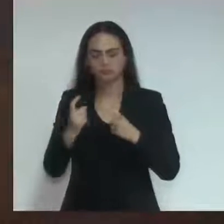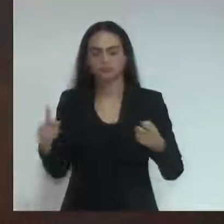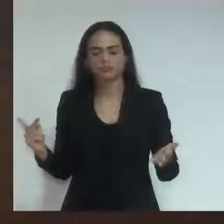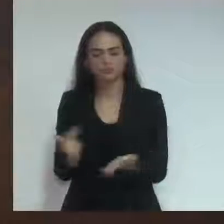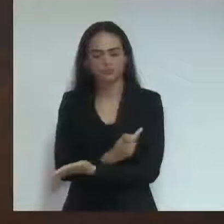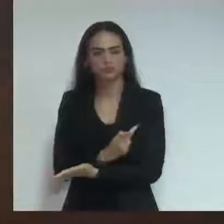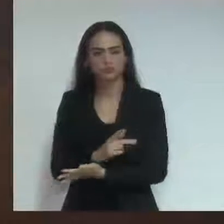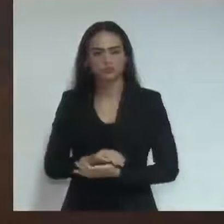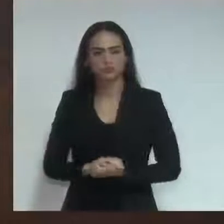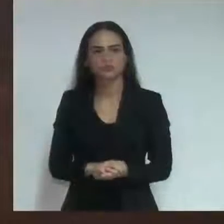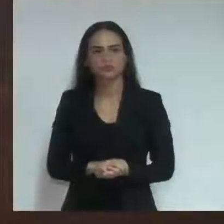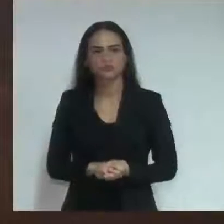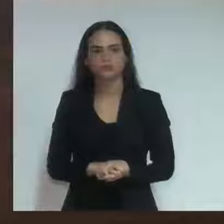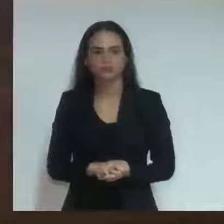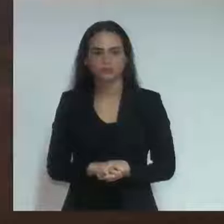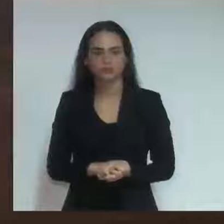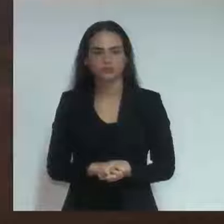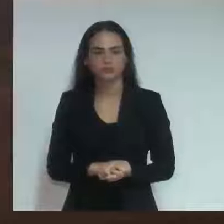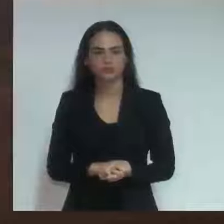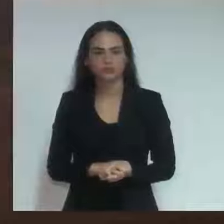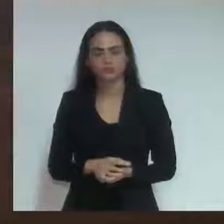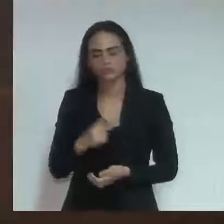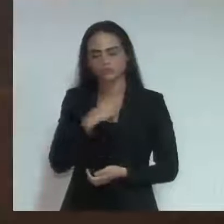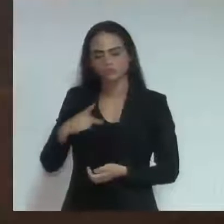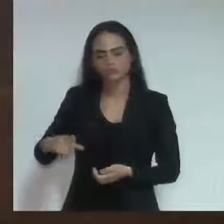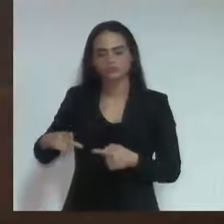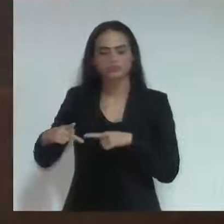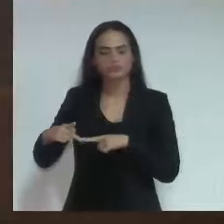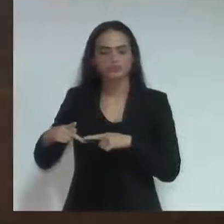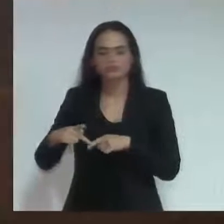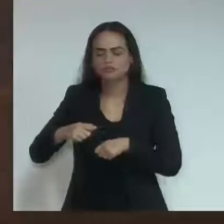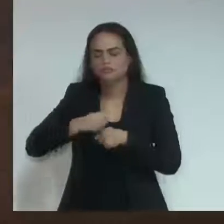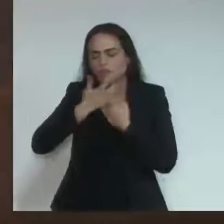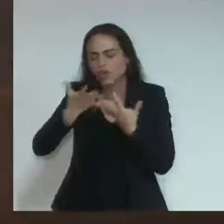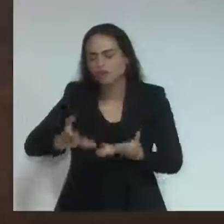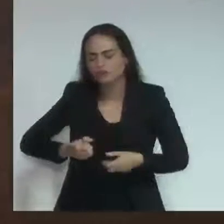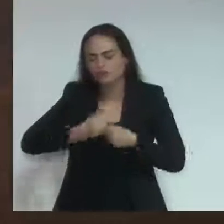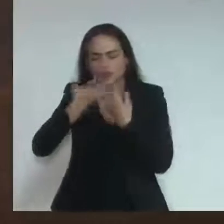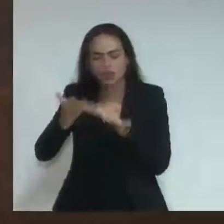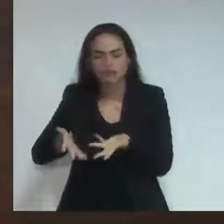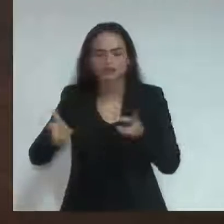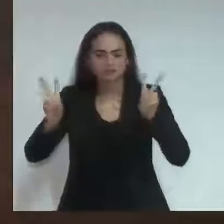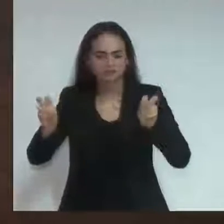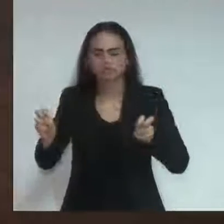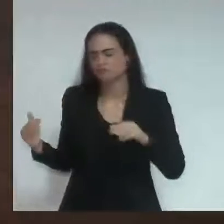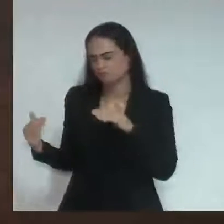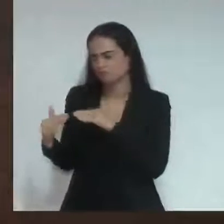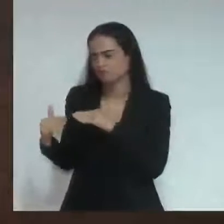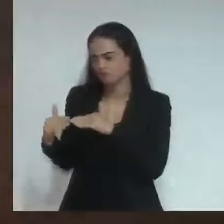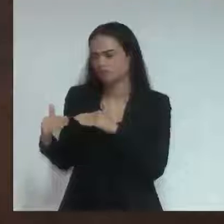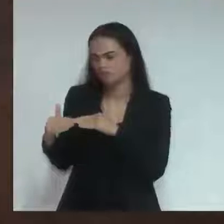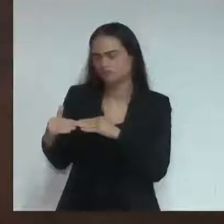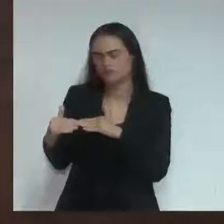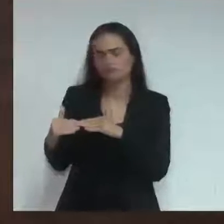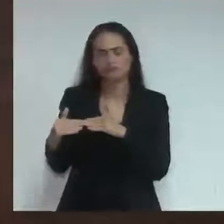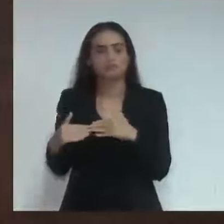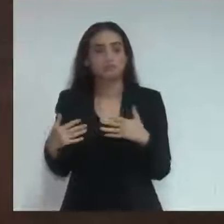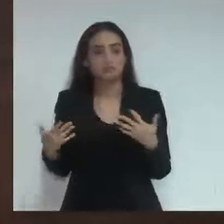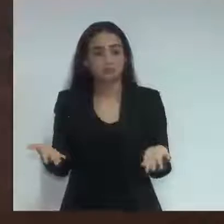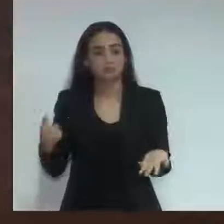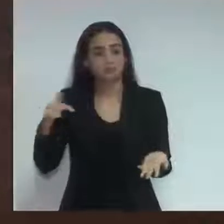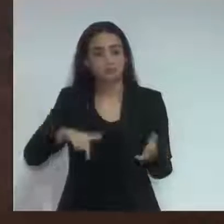O presidente, ele fez um desabafo nessa casa, e com toda razão, e aqui